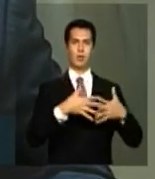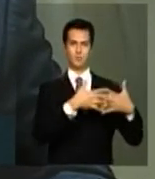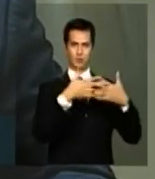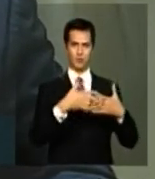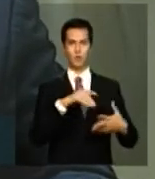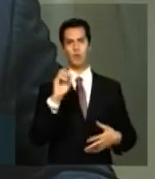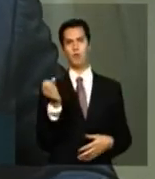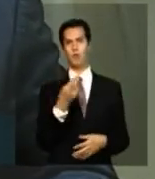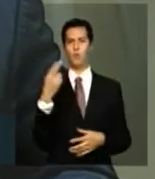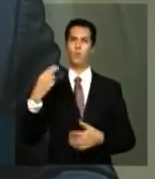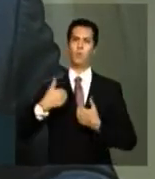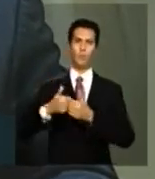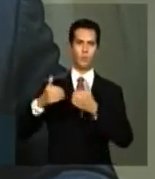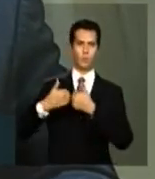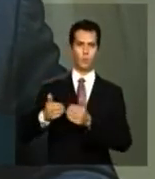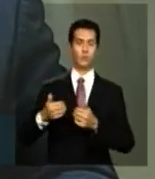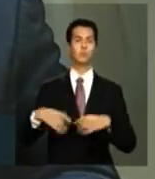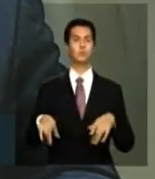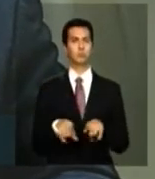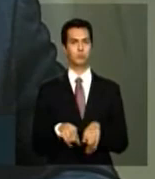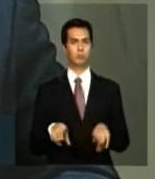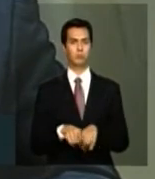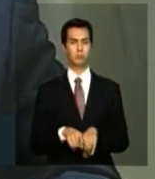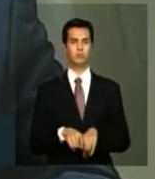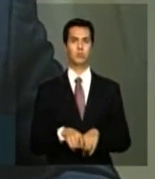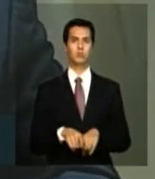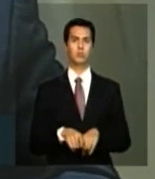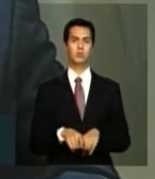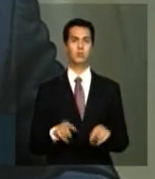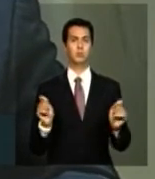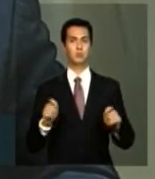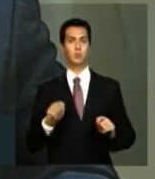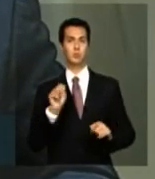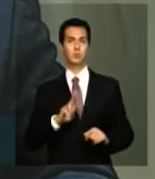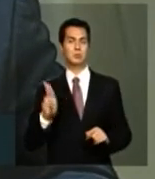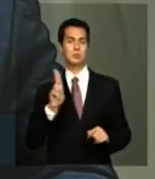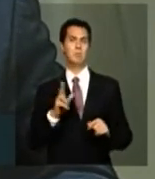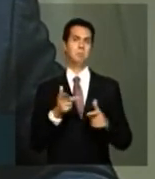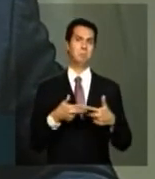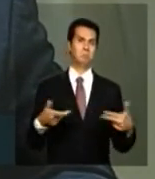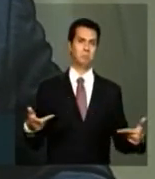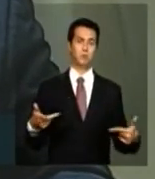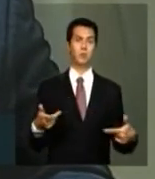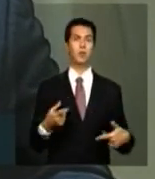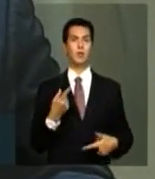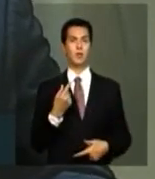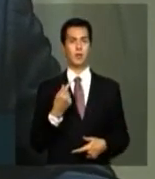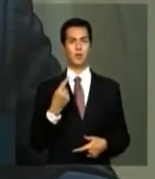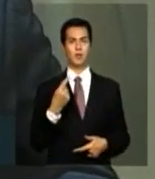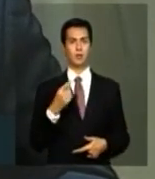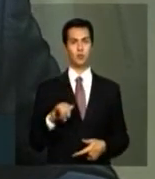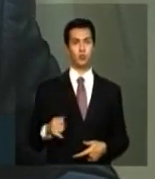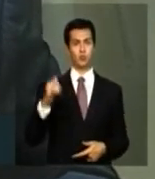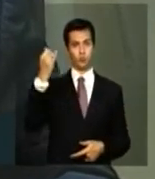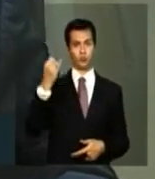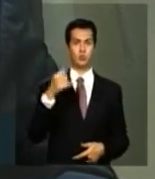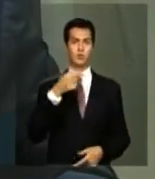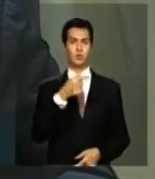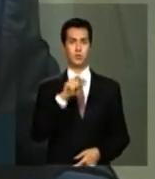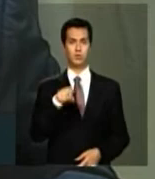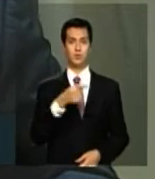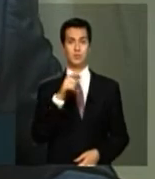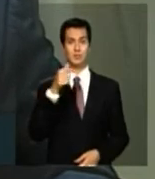que também é um bem de capital para transportar mercadorias etc a redução da taa de